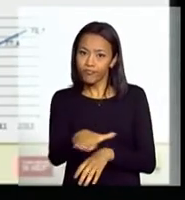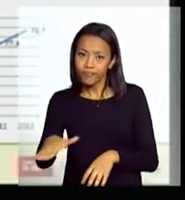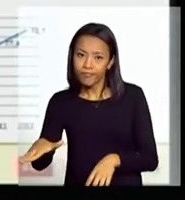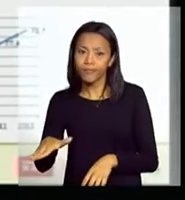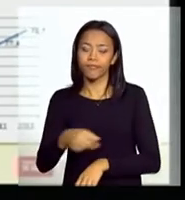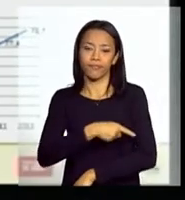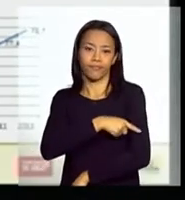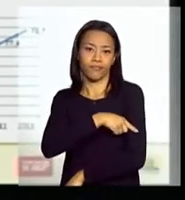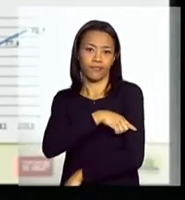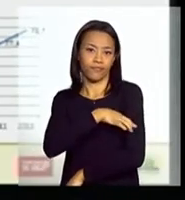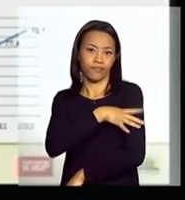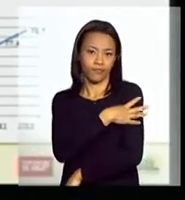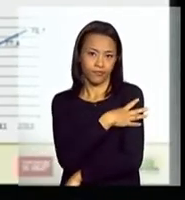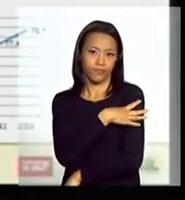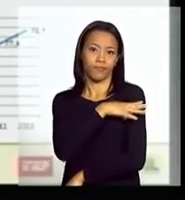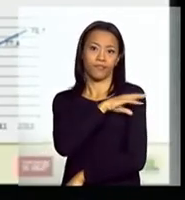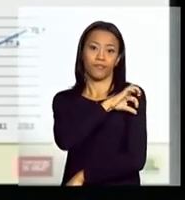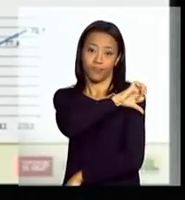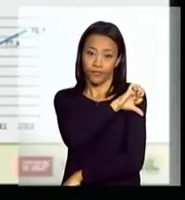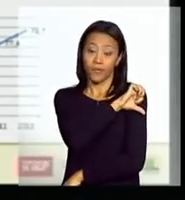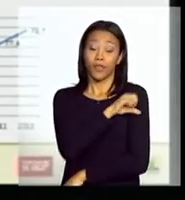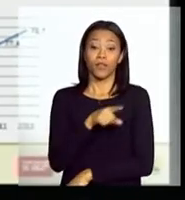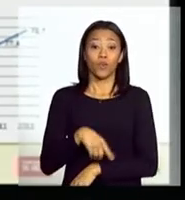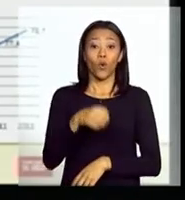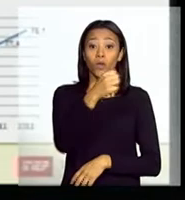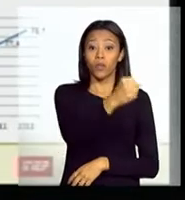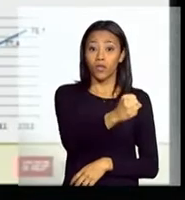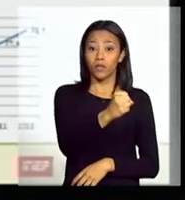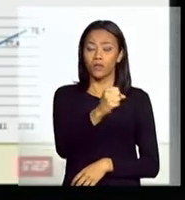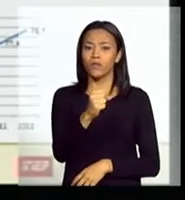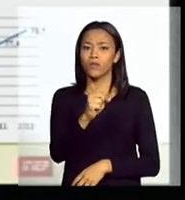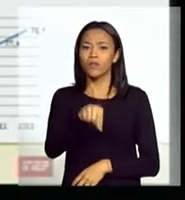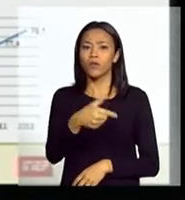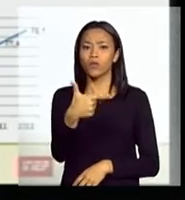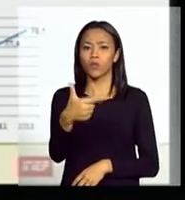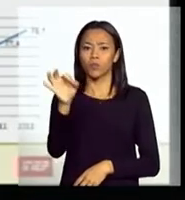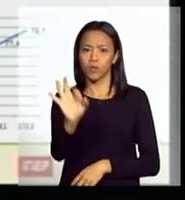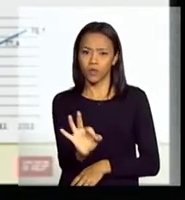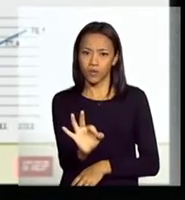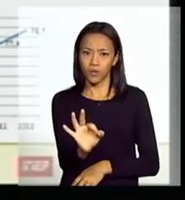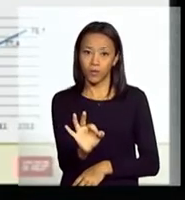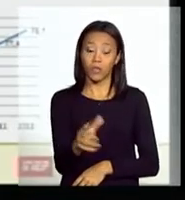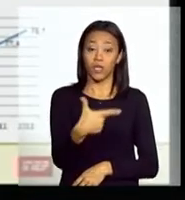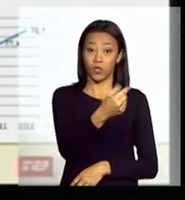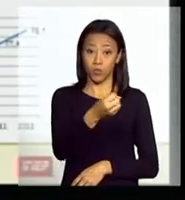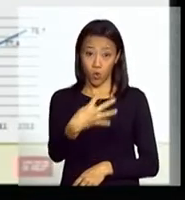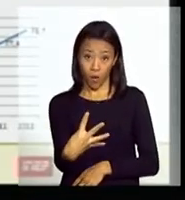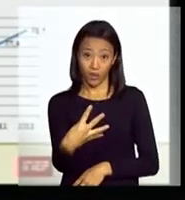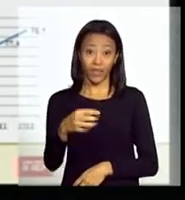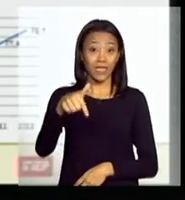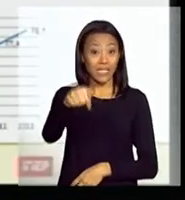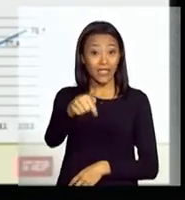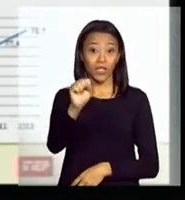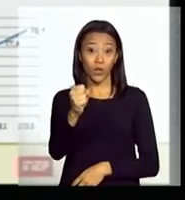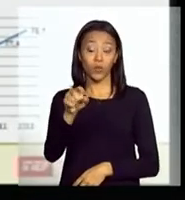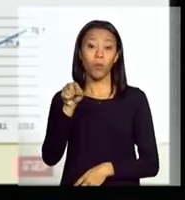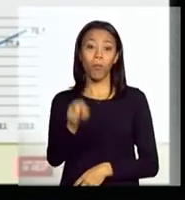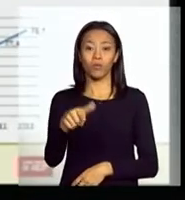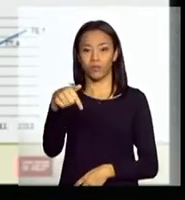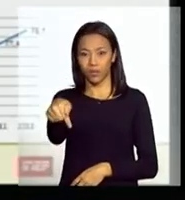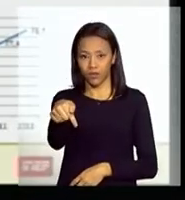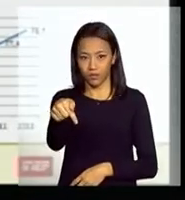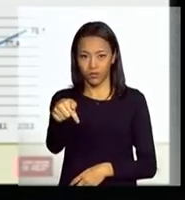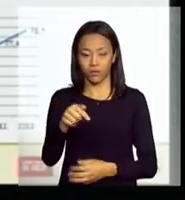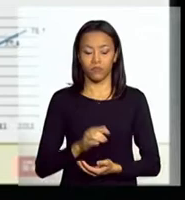taxa de aprovação chegou 88,2 por cento e em 2004 era 78.7